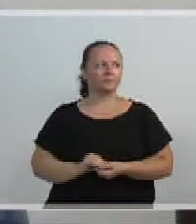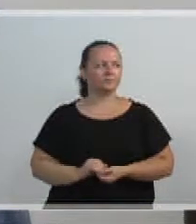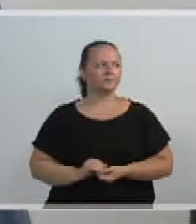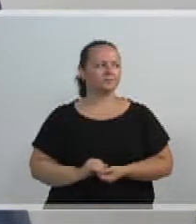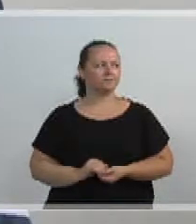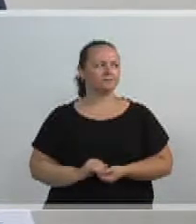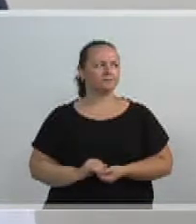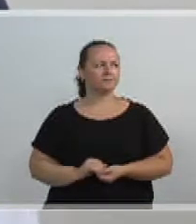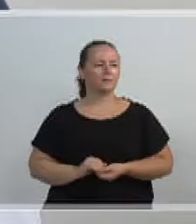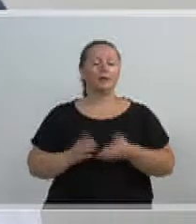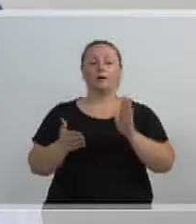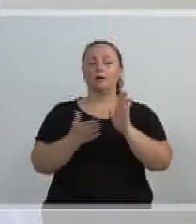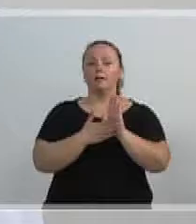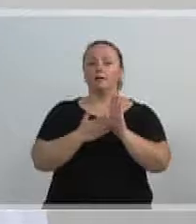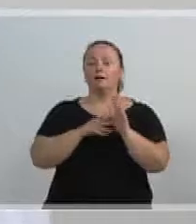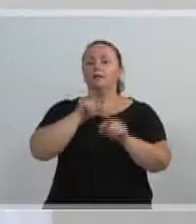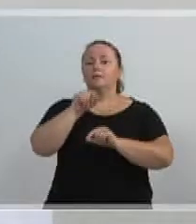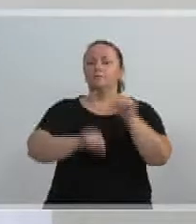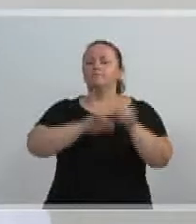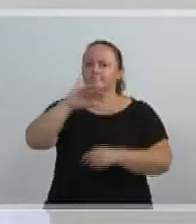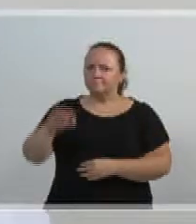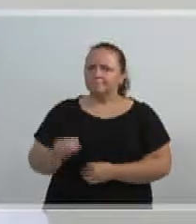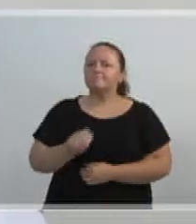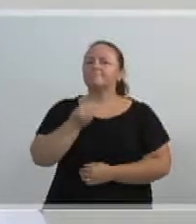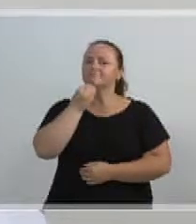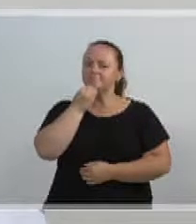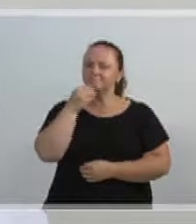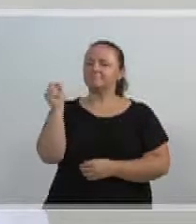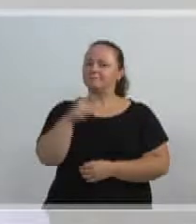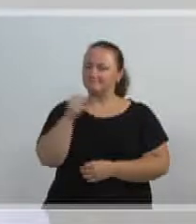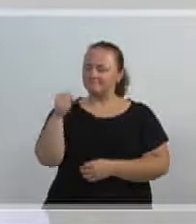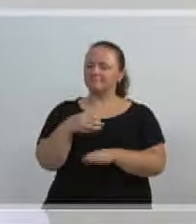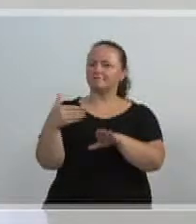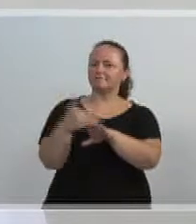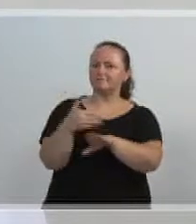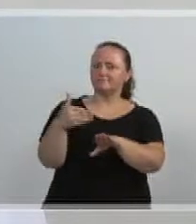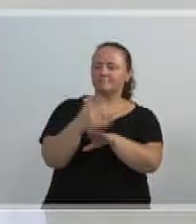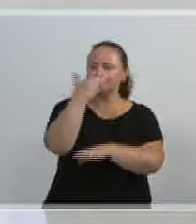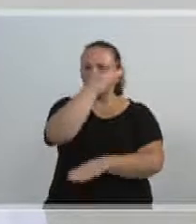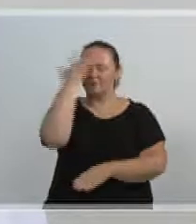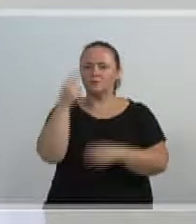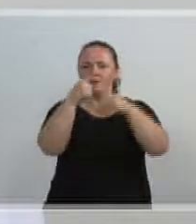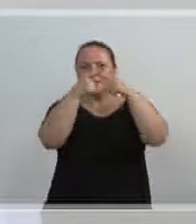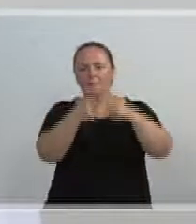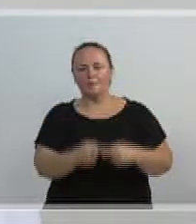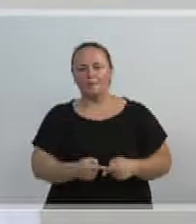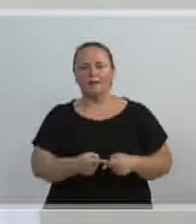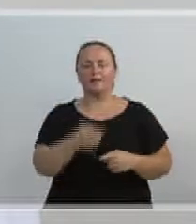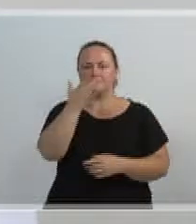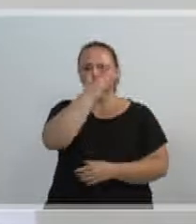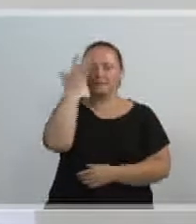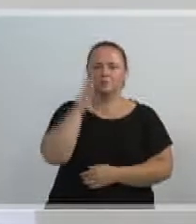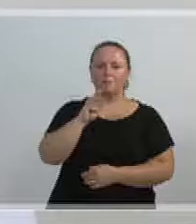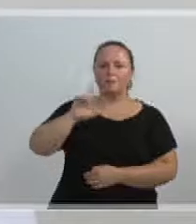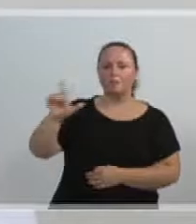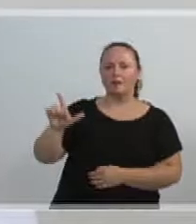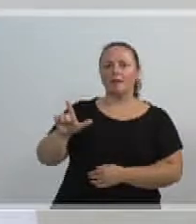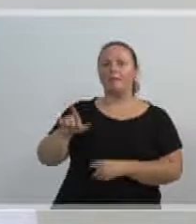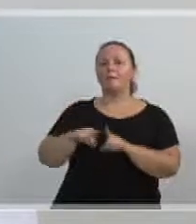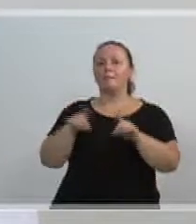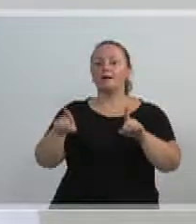propósito é estar oportunizando a participação dos atletas blumenauenses em eventos a nível de Estado,